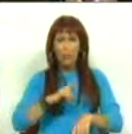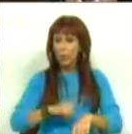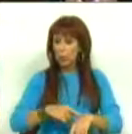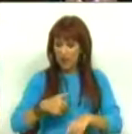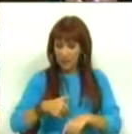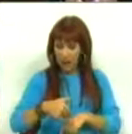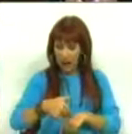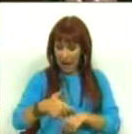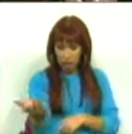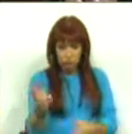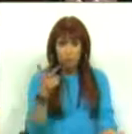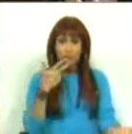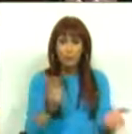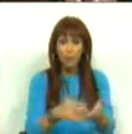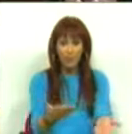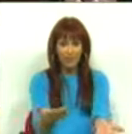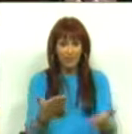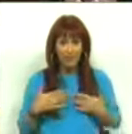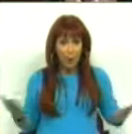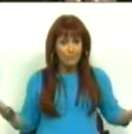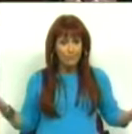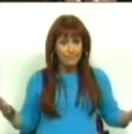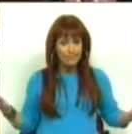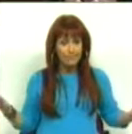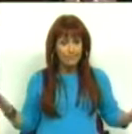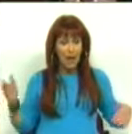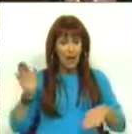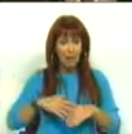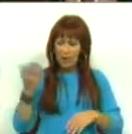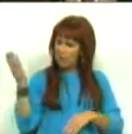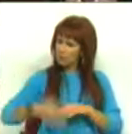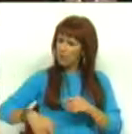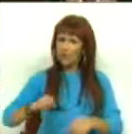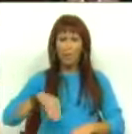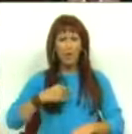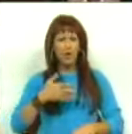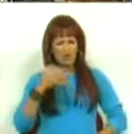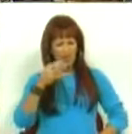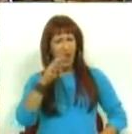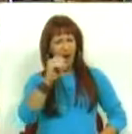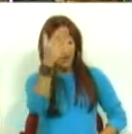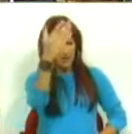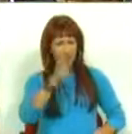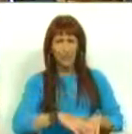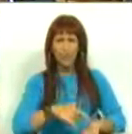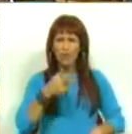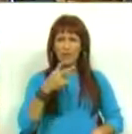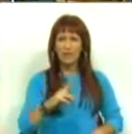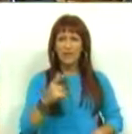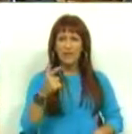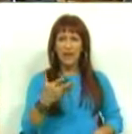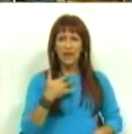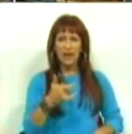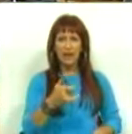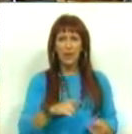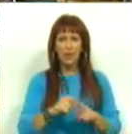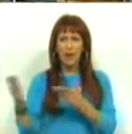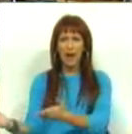tempo veio a dar-nos razão. Por isso, esta súbita preocupação do PS pela televisão digital terrestre,